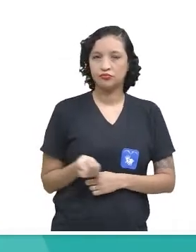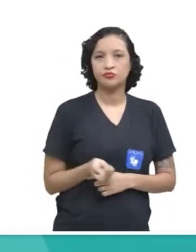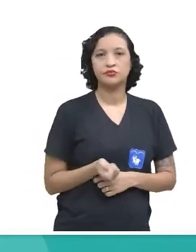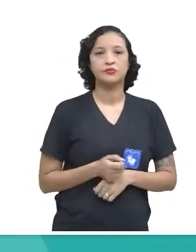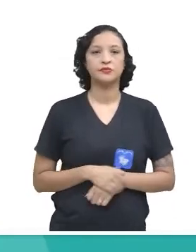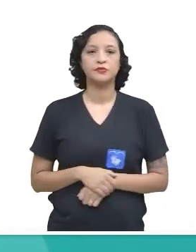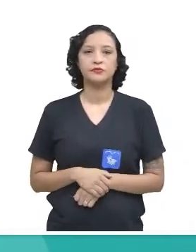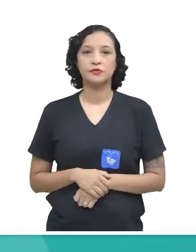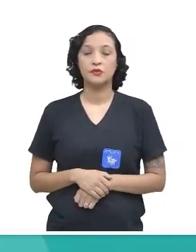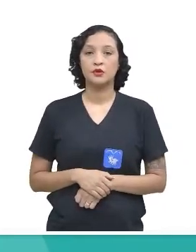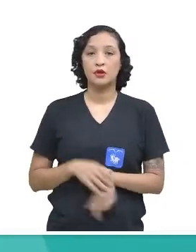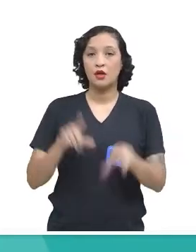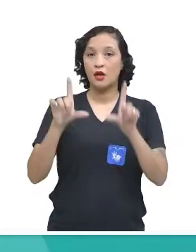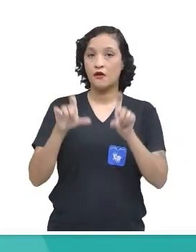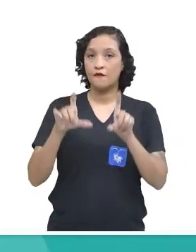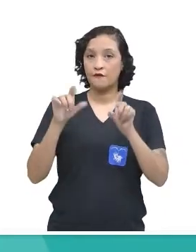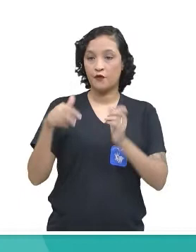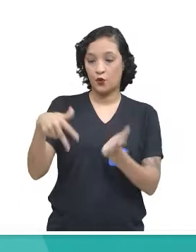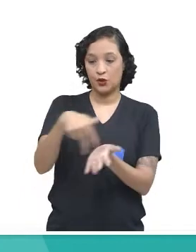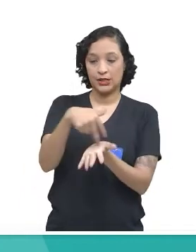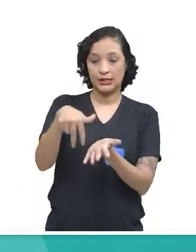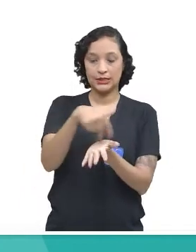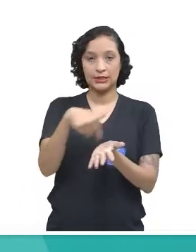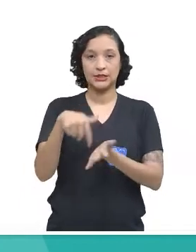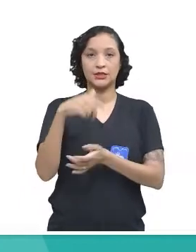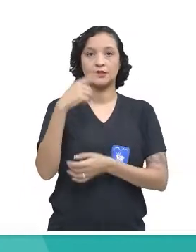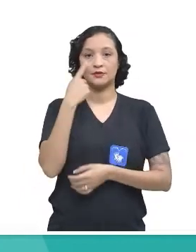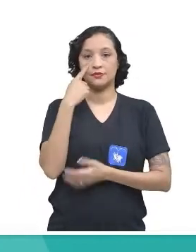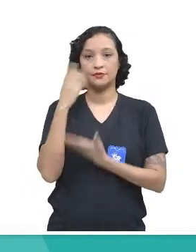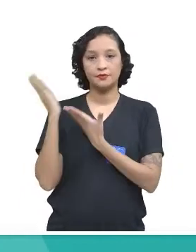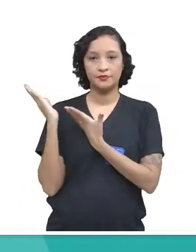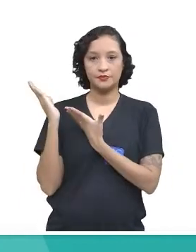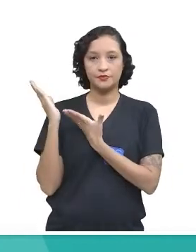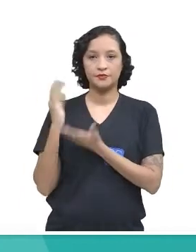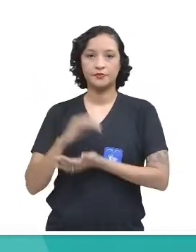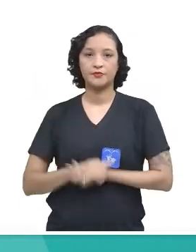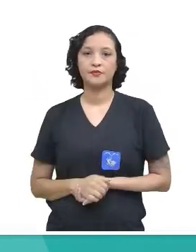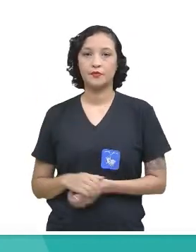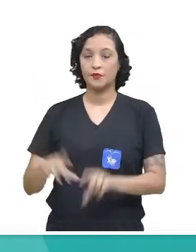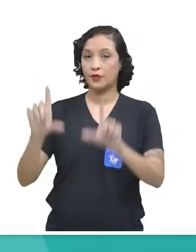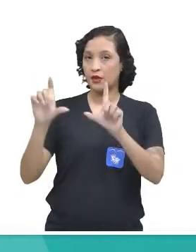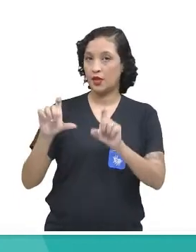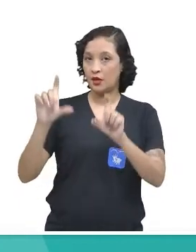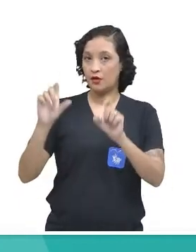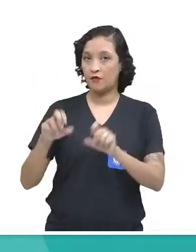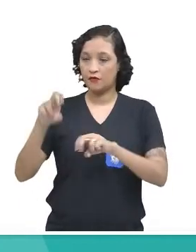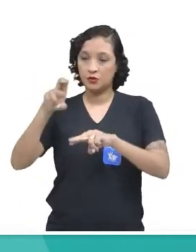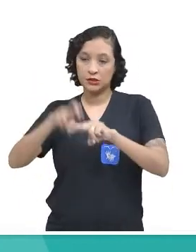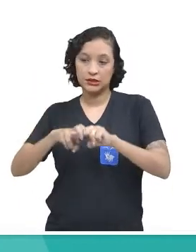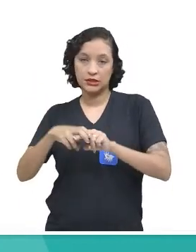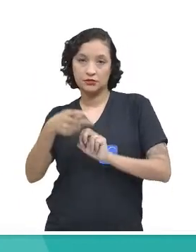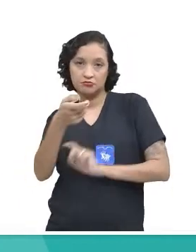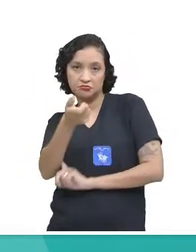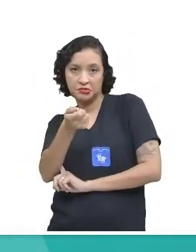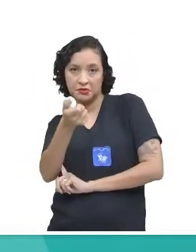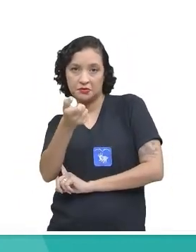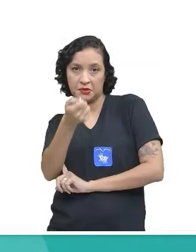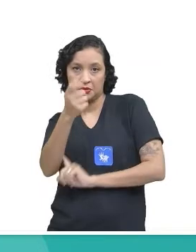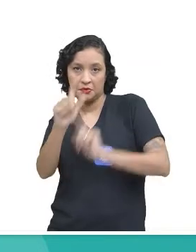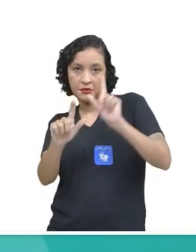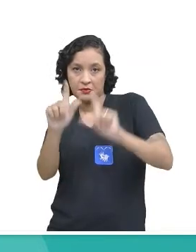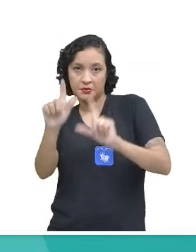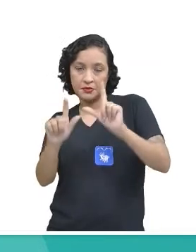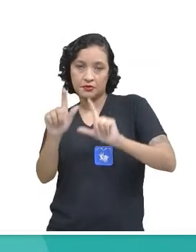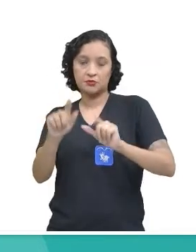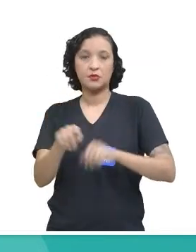de uma pessoa, de uma moça dançando, e uma imagem de alguém sentado assistindo televisão. E nós perguntamos qual